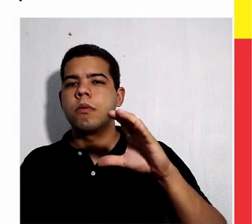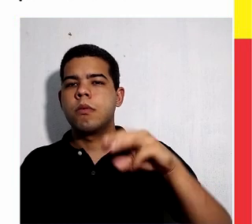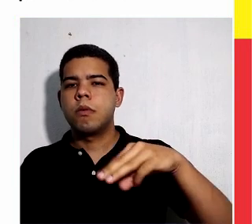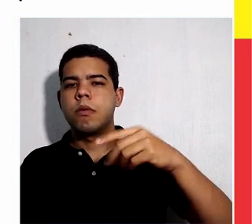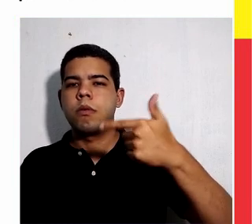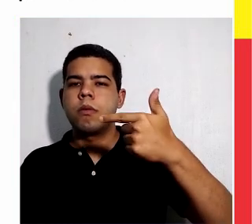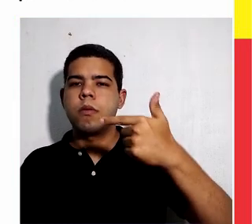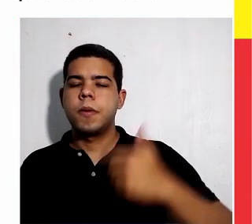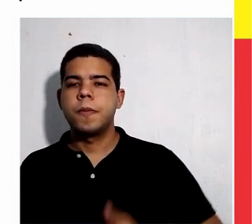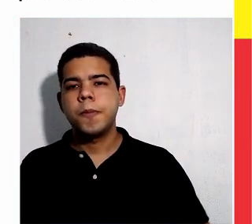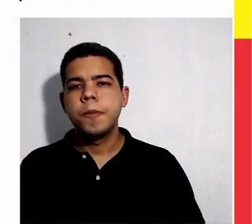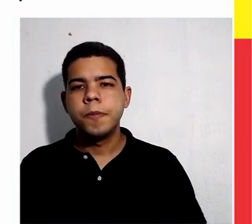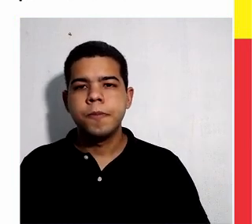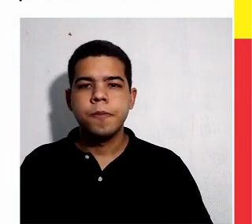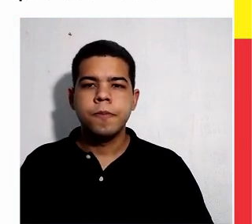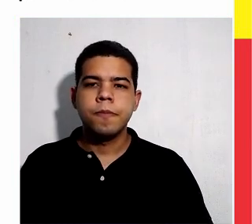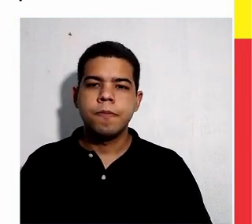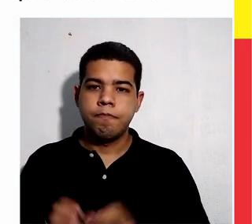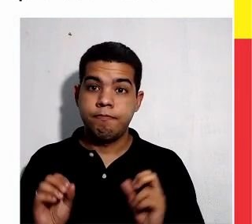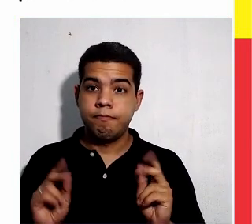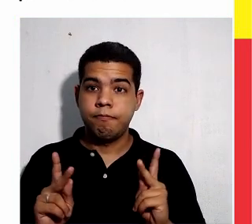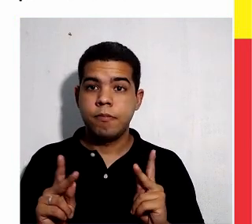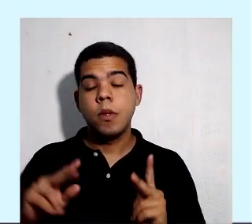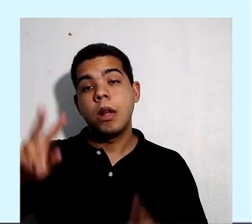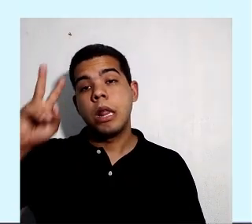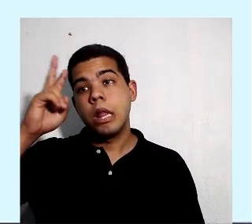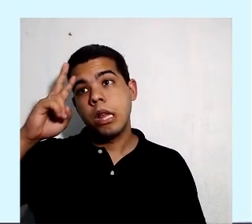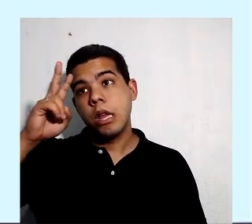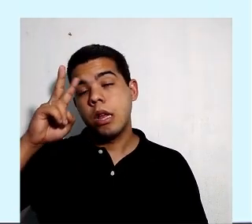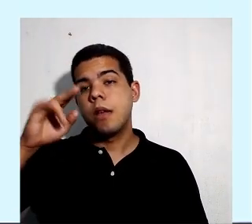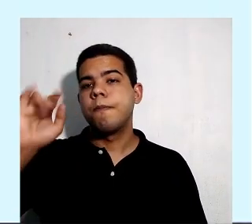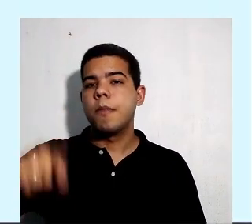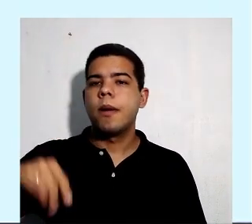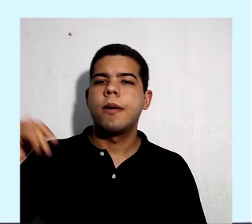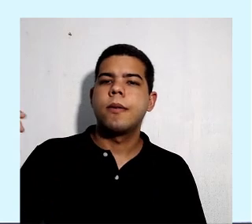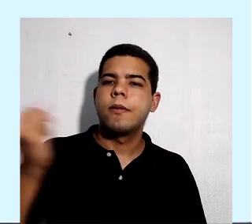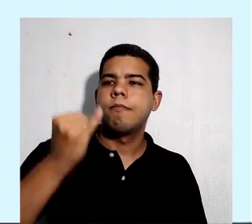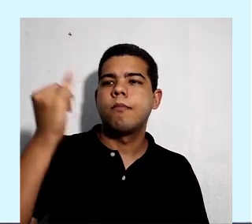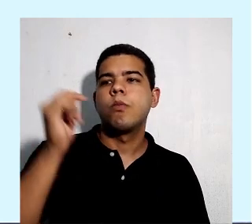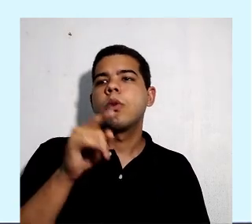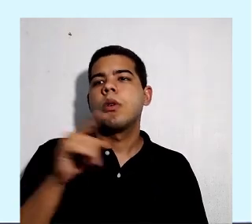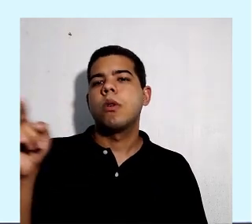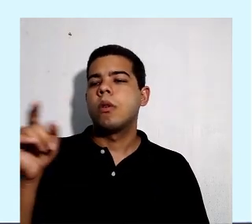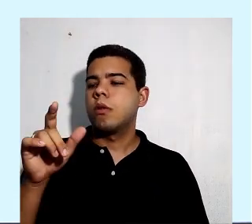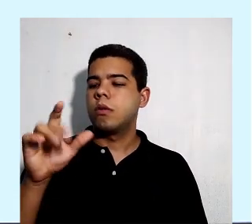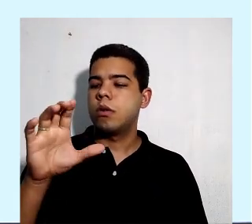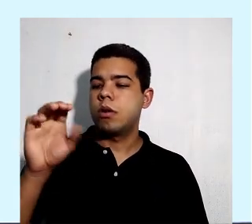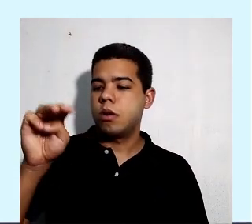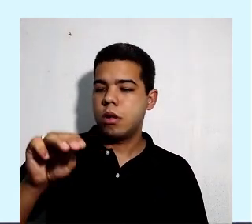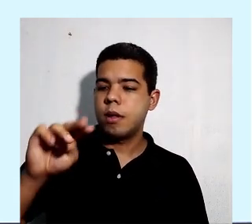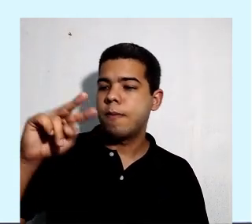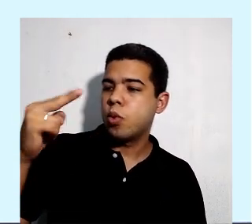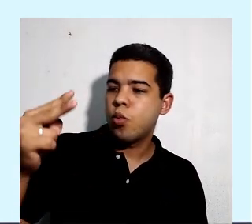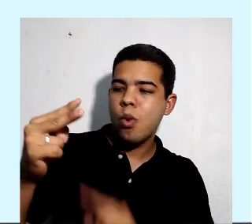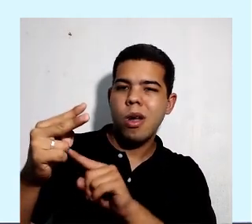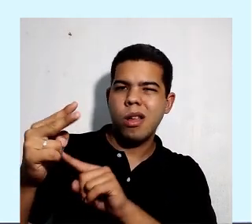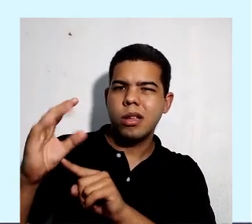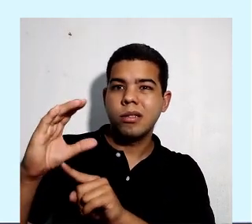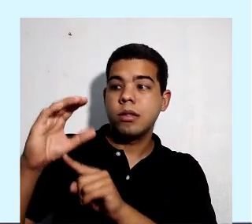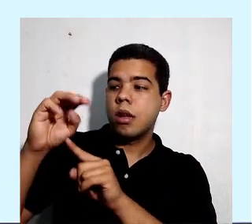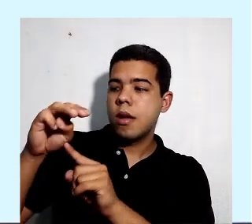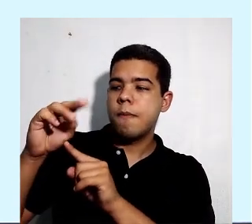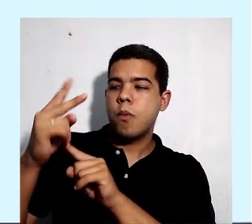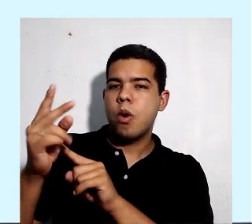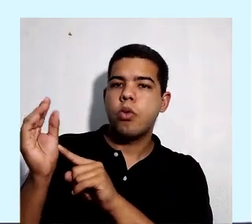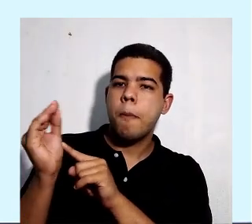90,25 centímetros quadrados. Ok? Lembrando, é muito importante colocar esse centímetro quadrado aí. Por quê?